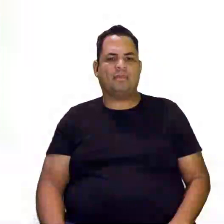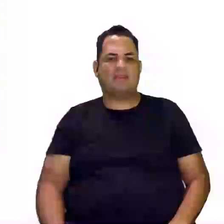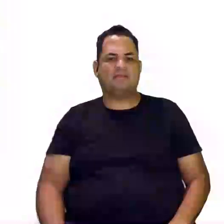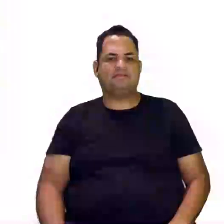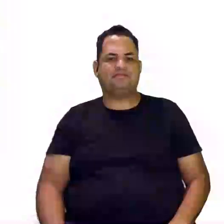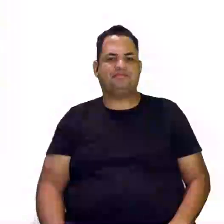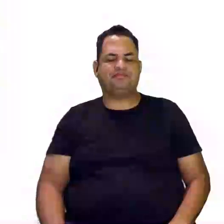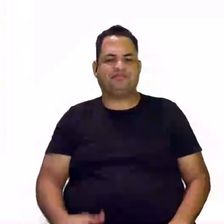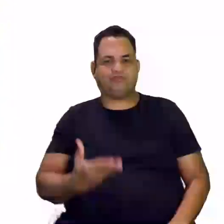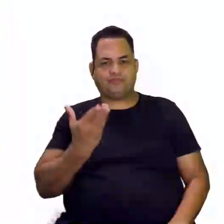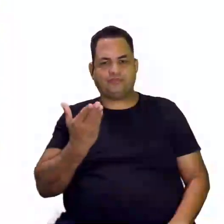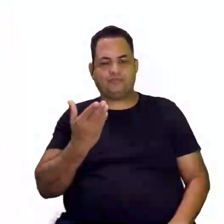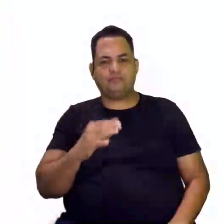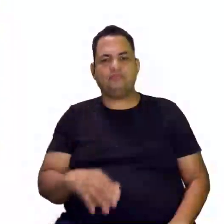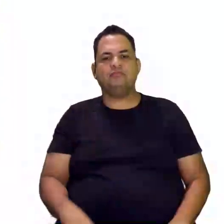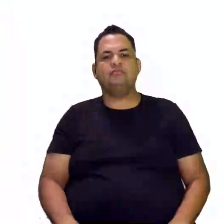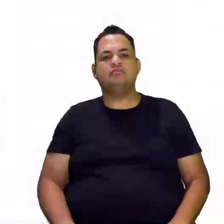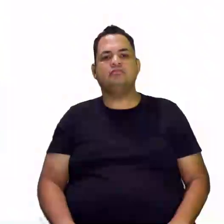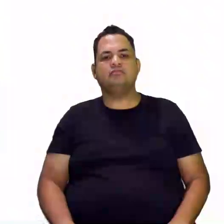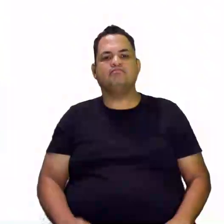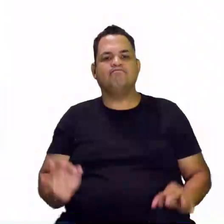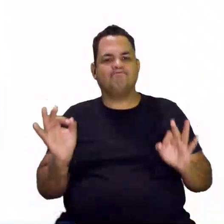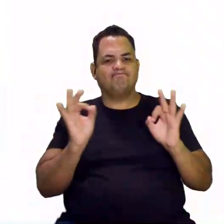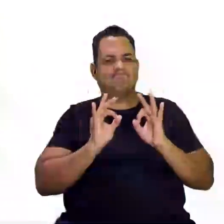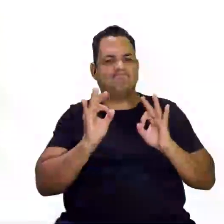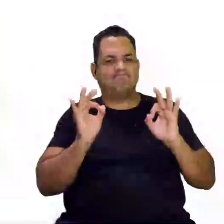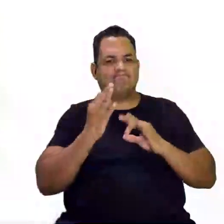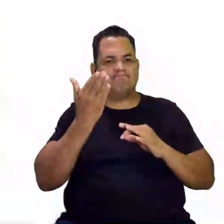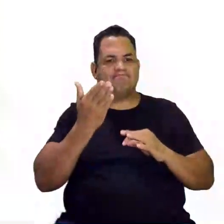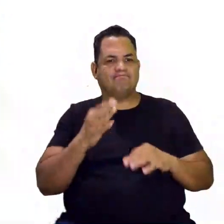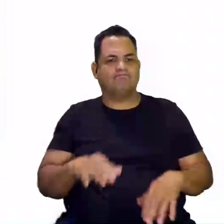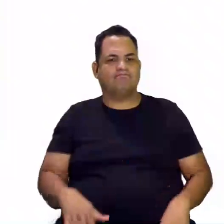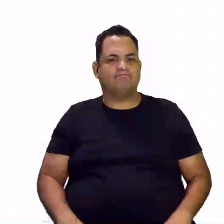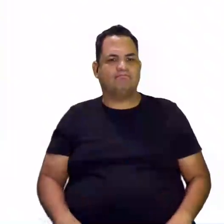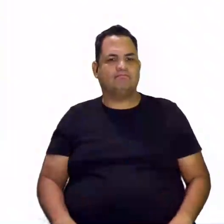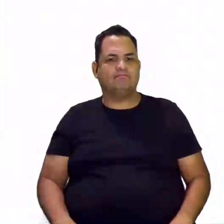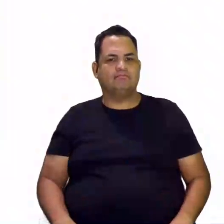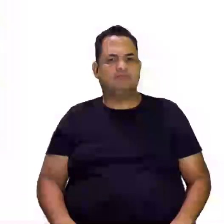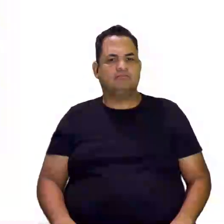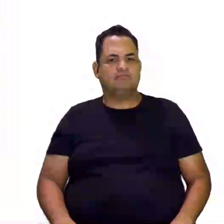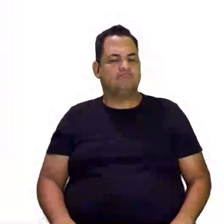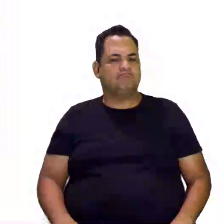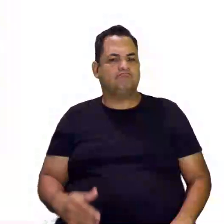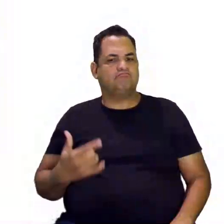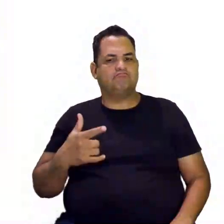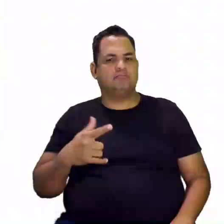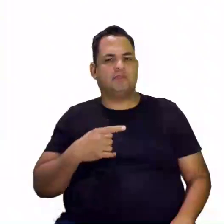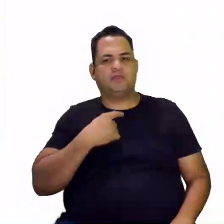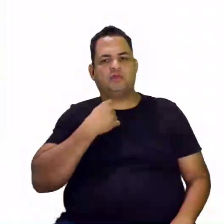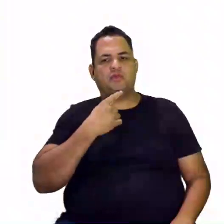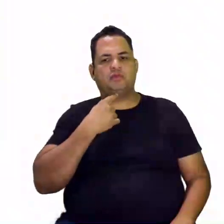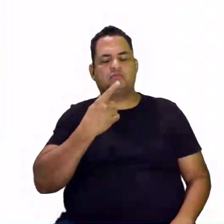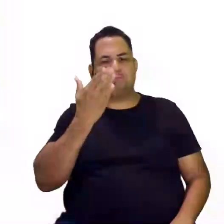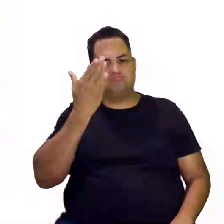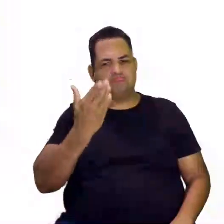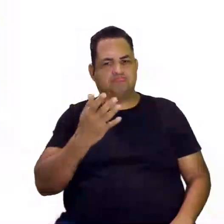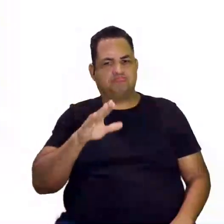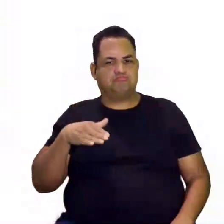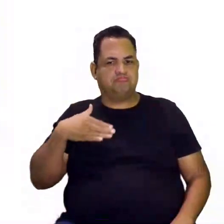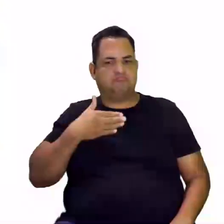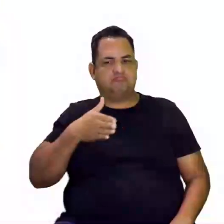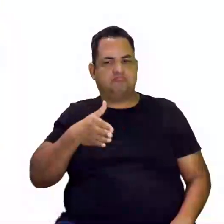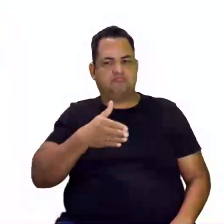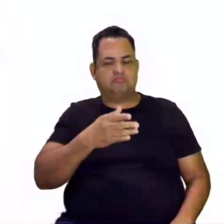um registro fóssil perfeito, né, galera? Não tem como deixar dúvida, né, que se trata de